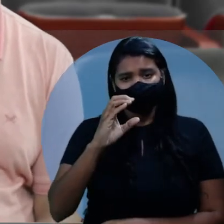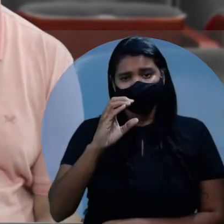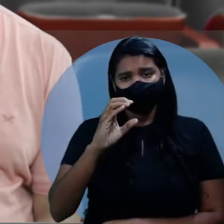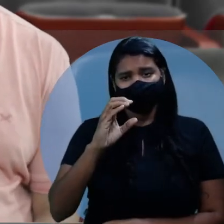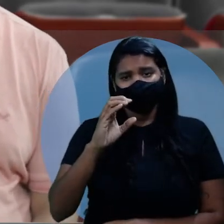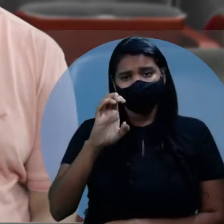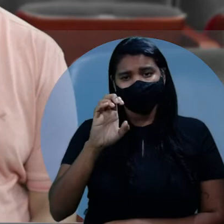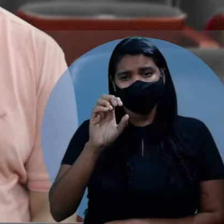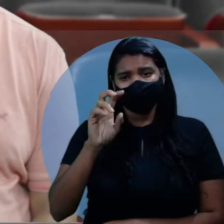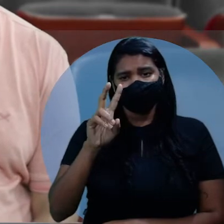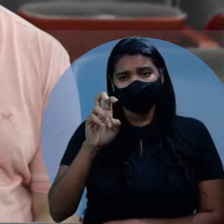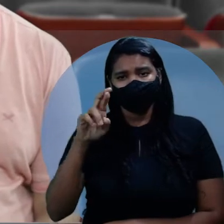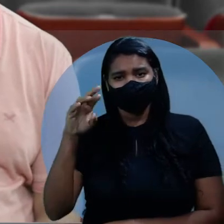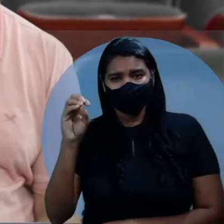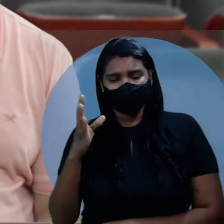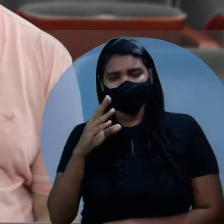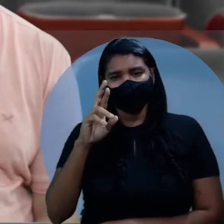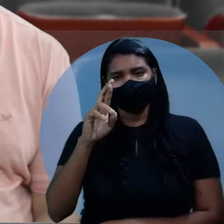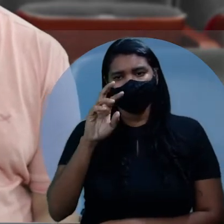dos grandes caras que